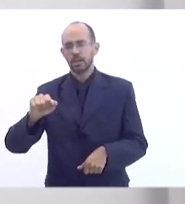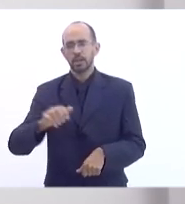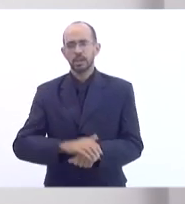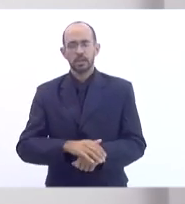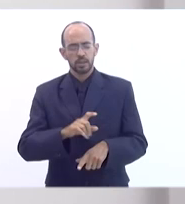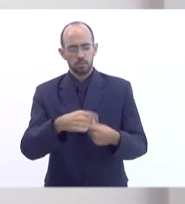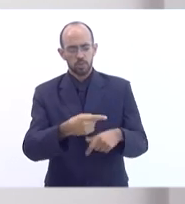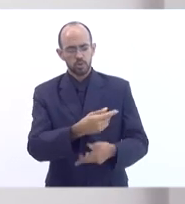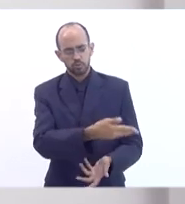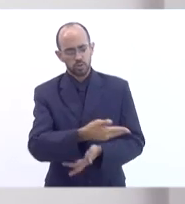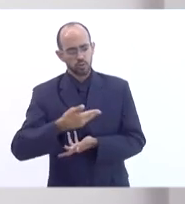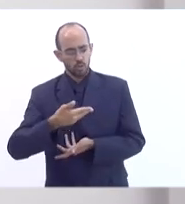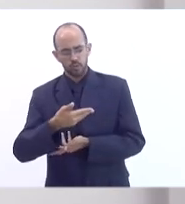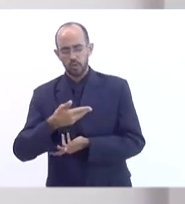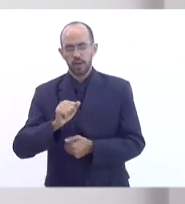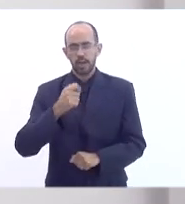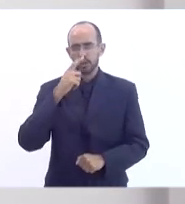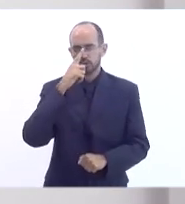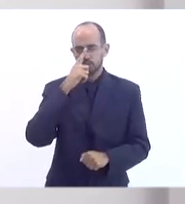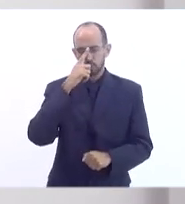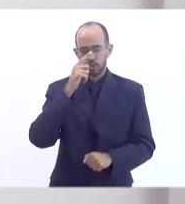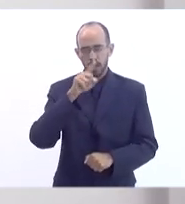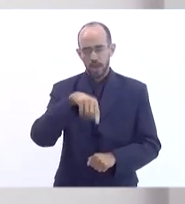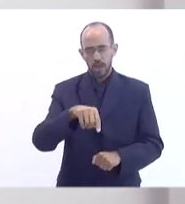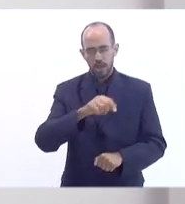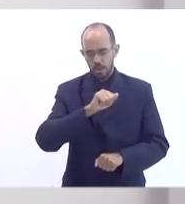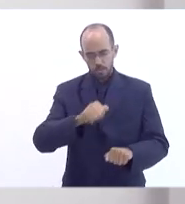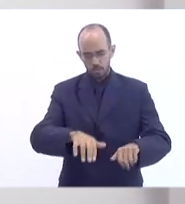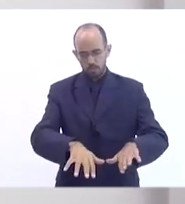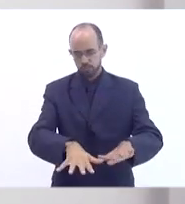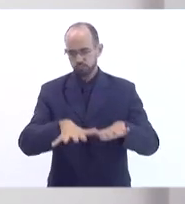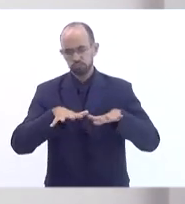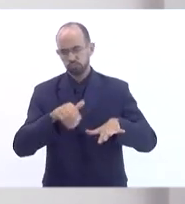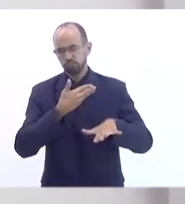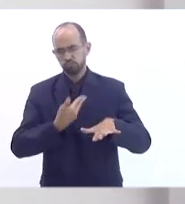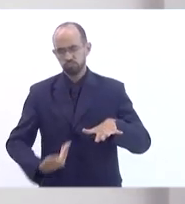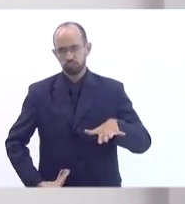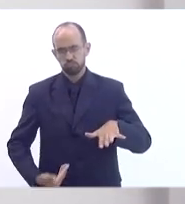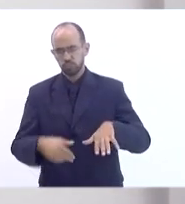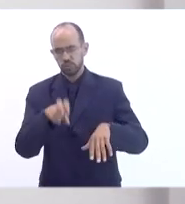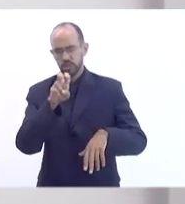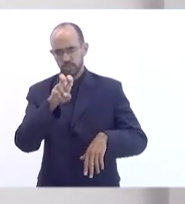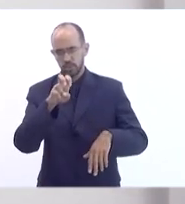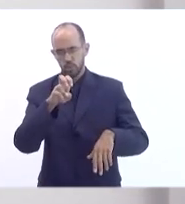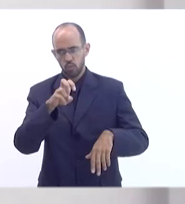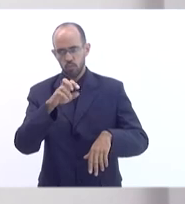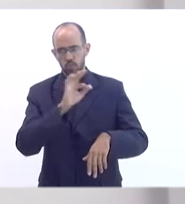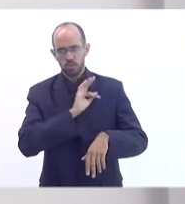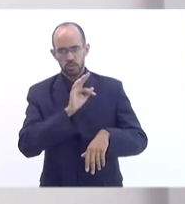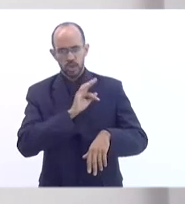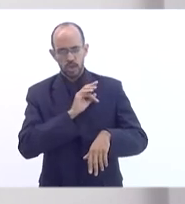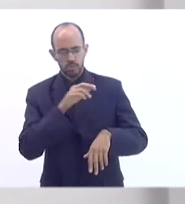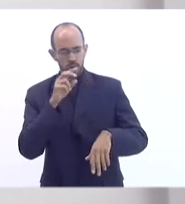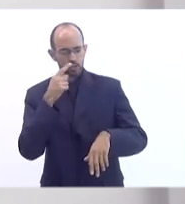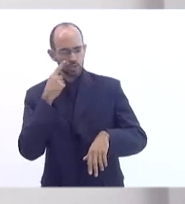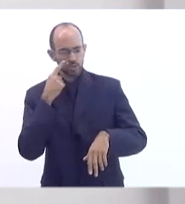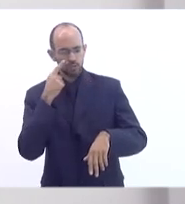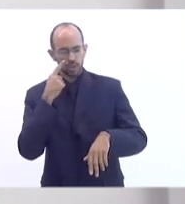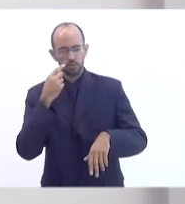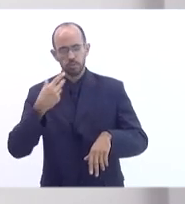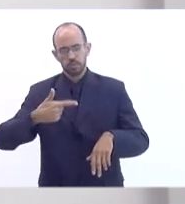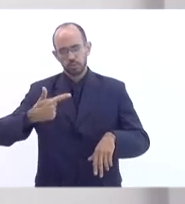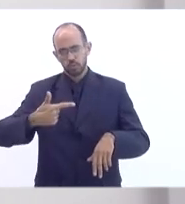convocados é público para não comissionado de cinco oficiais nós julgarmos numa 2ª Instância